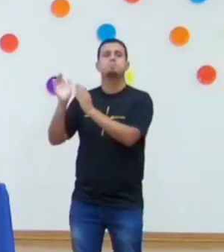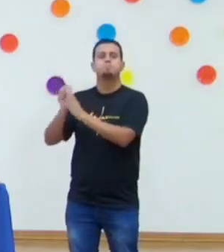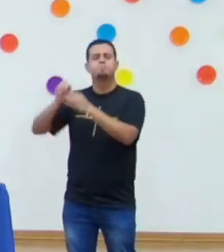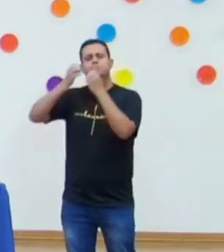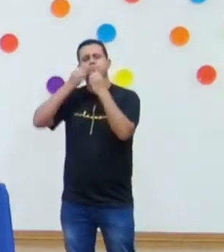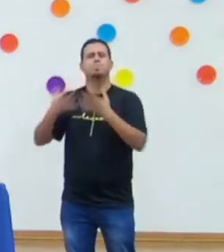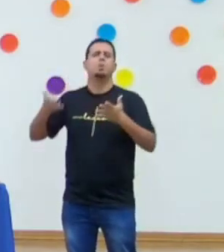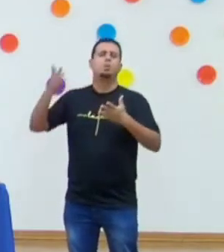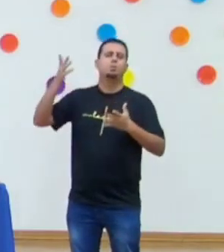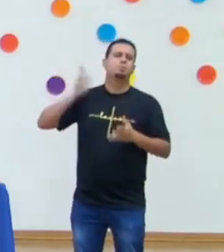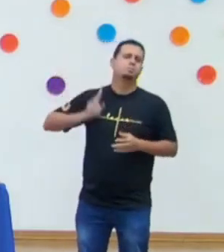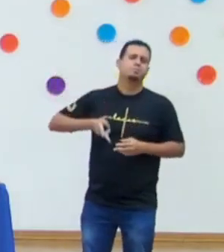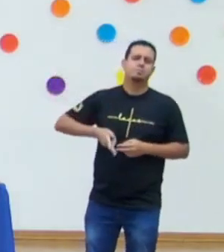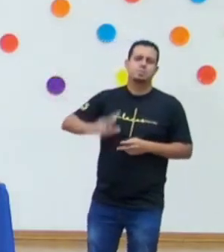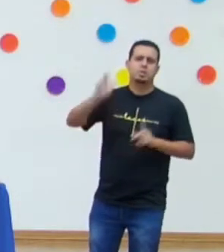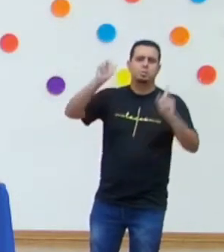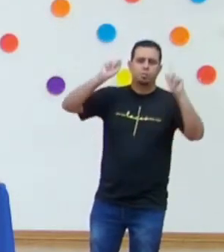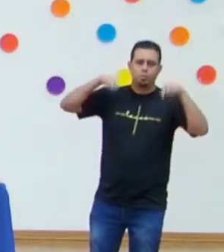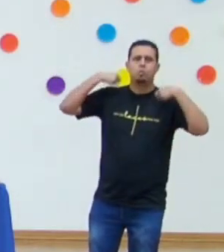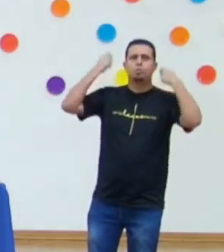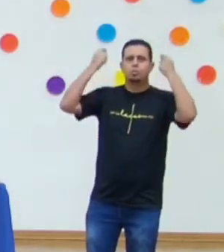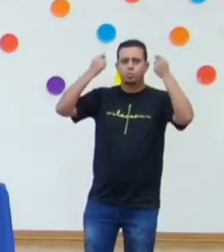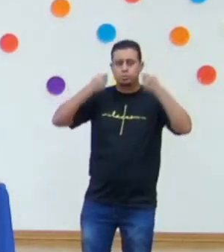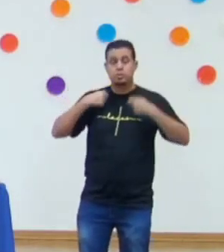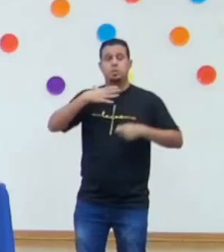Bendito seja sempre o Cordeiro,